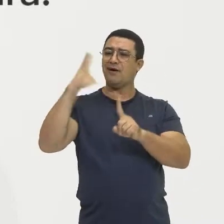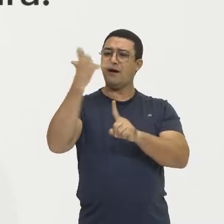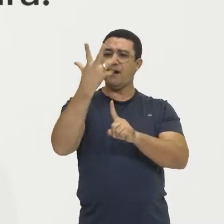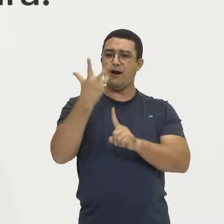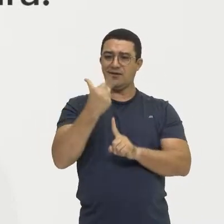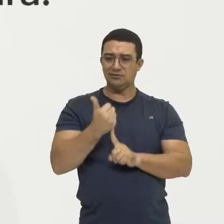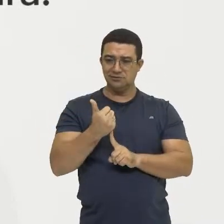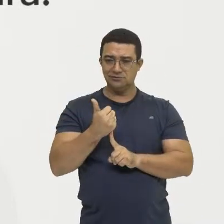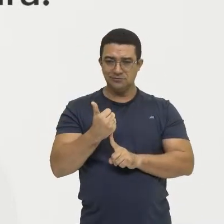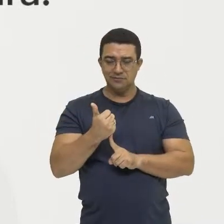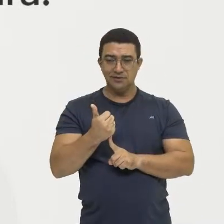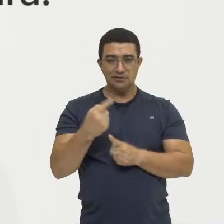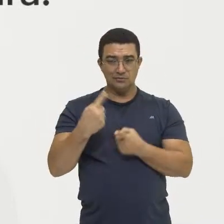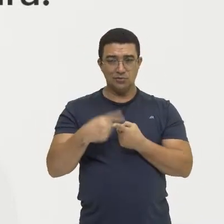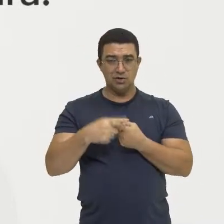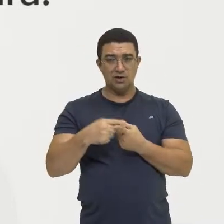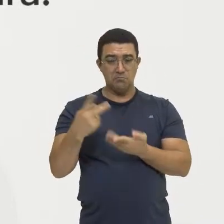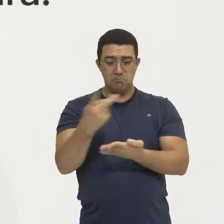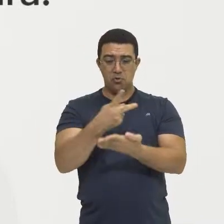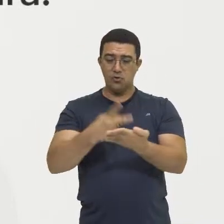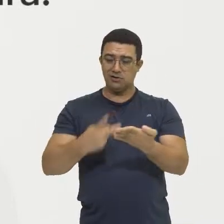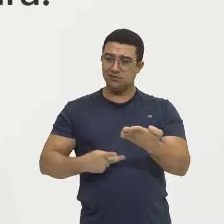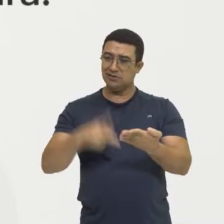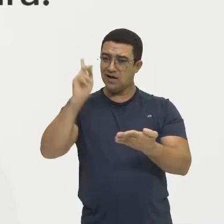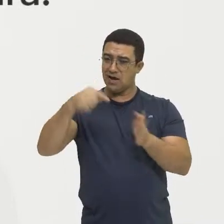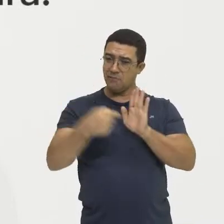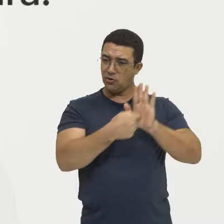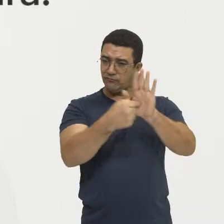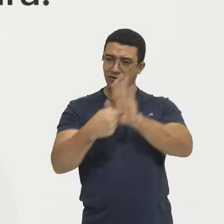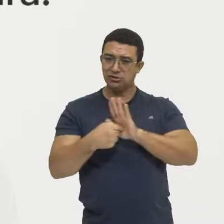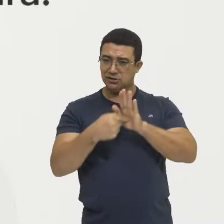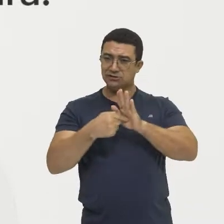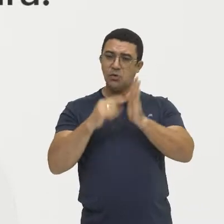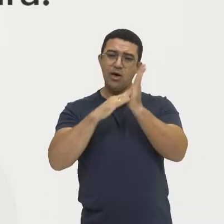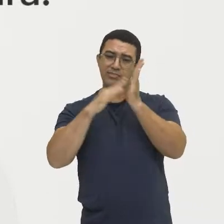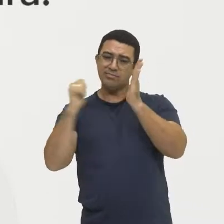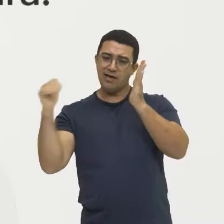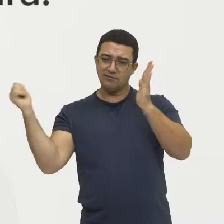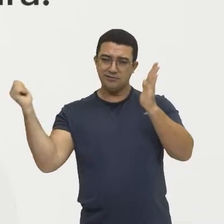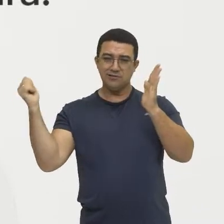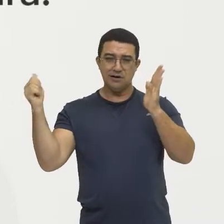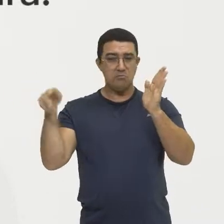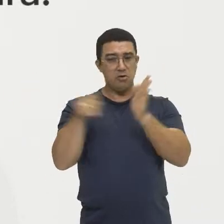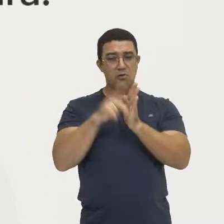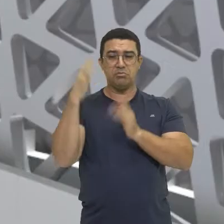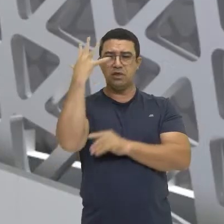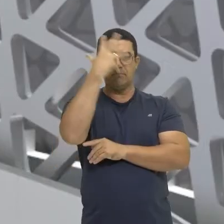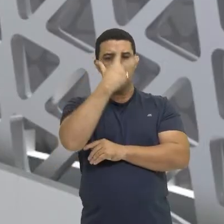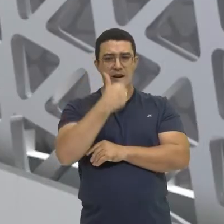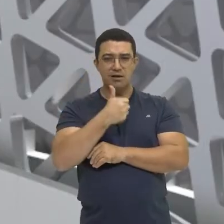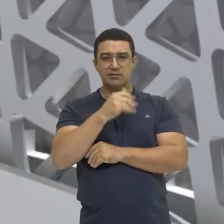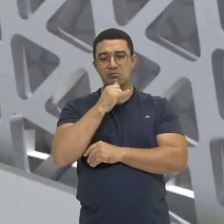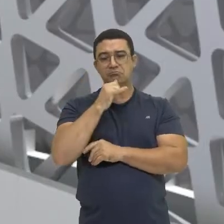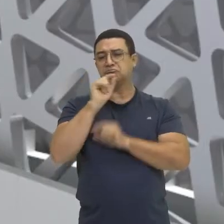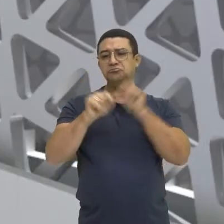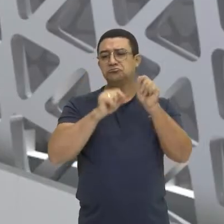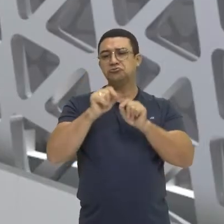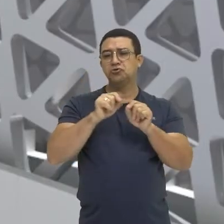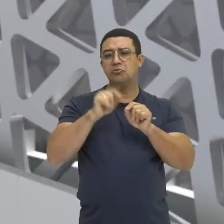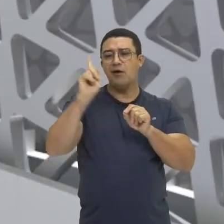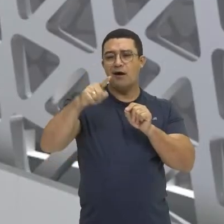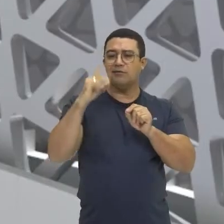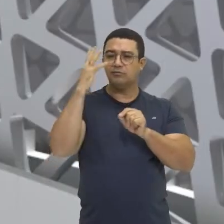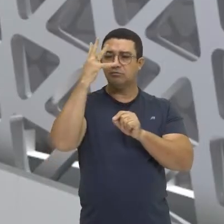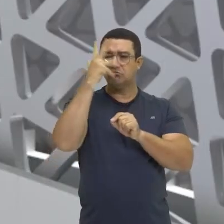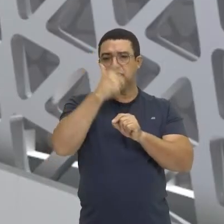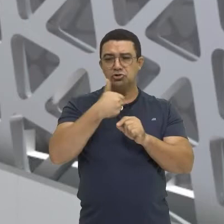a manifestação estética da beleza, né? Da beleza como esse poema foi escrito. Então,